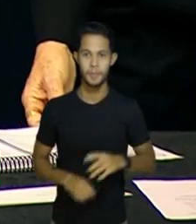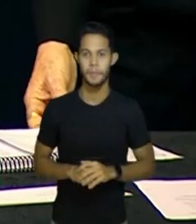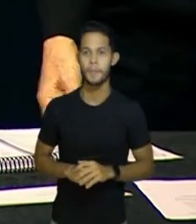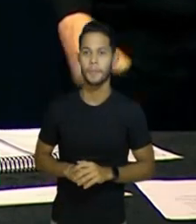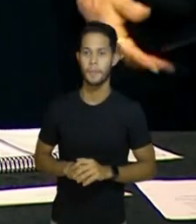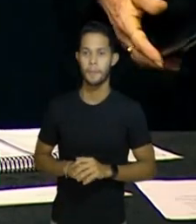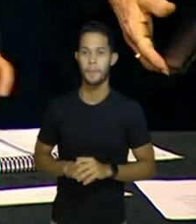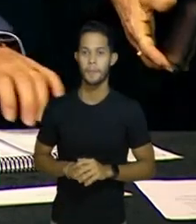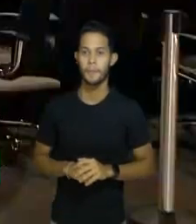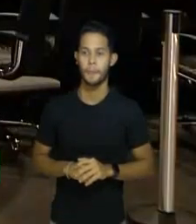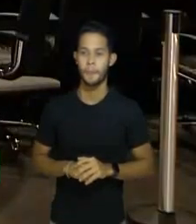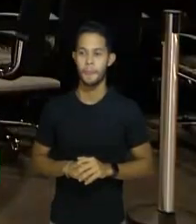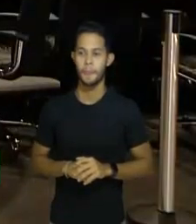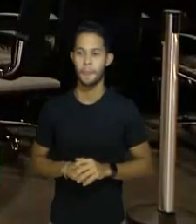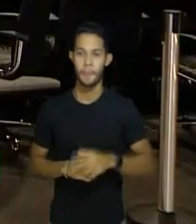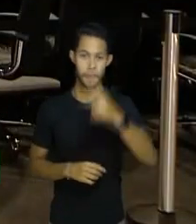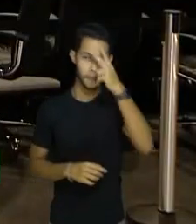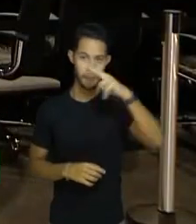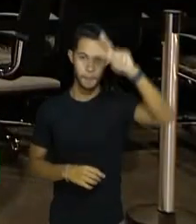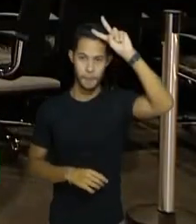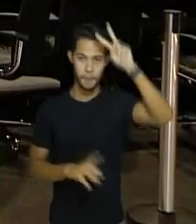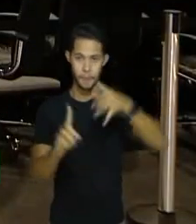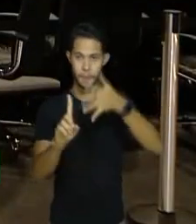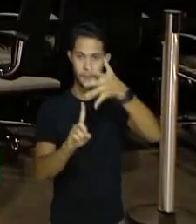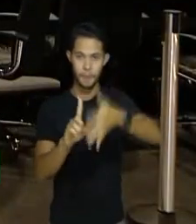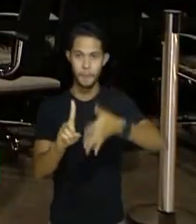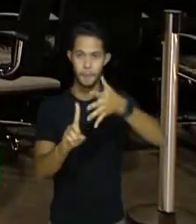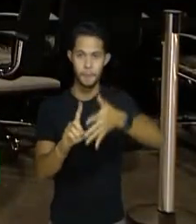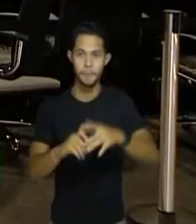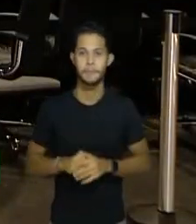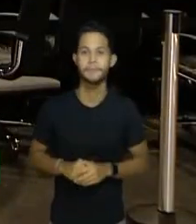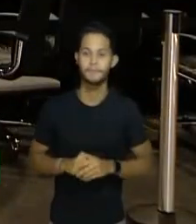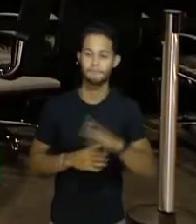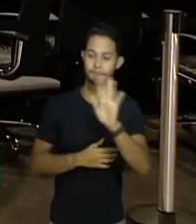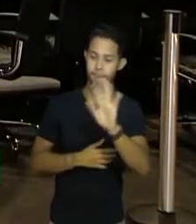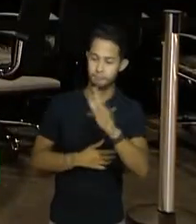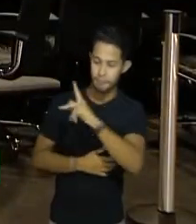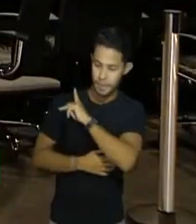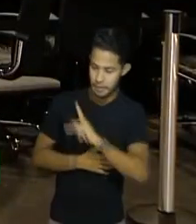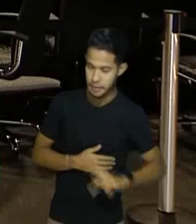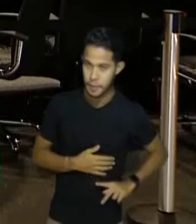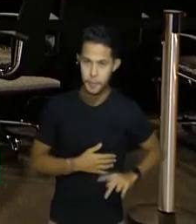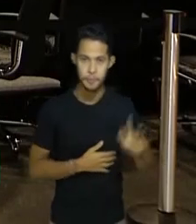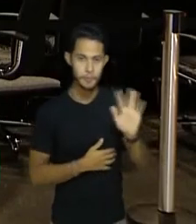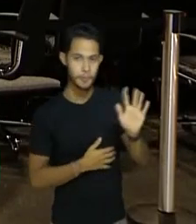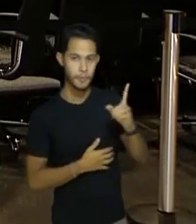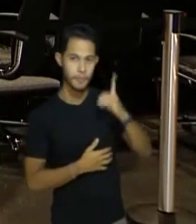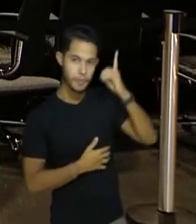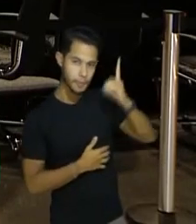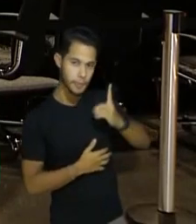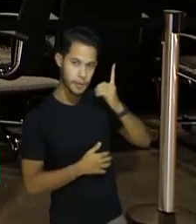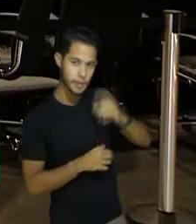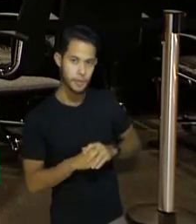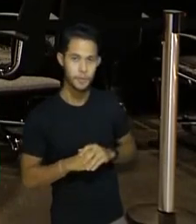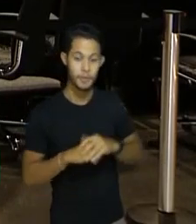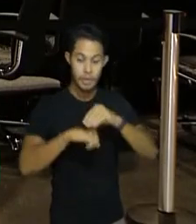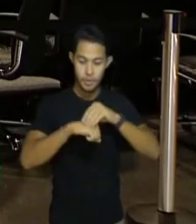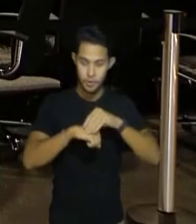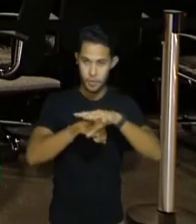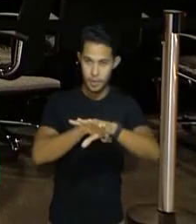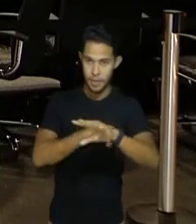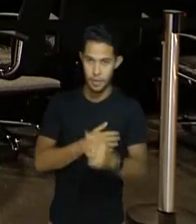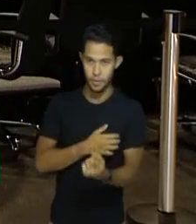Caro Preso. Senhor presidente, senhoras e senhores deputados, dentre as indicações, nós fizemos